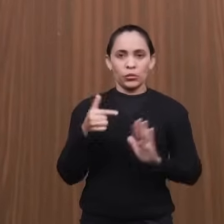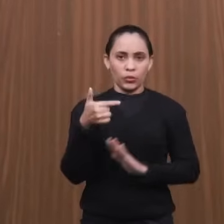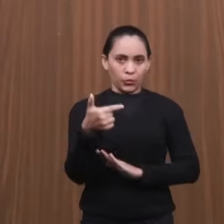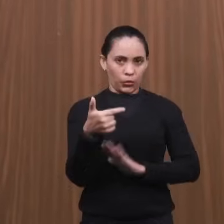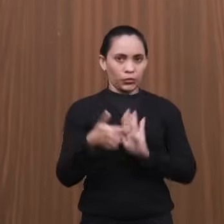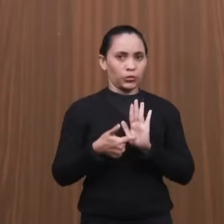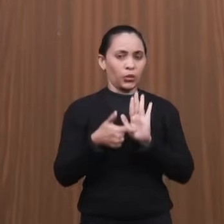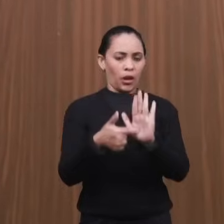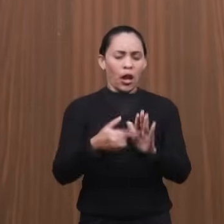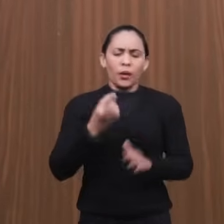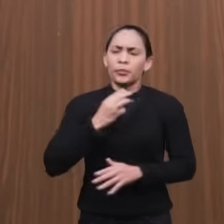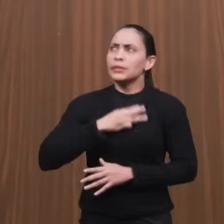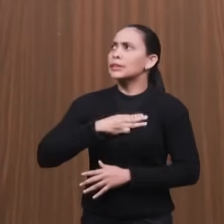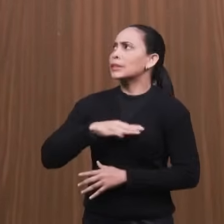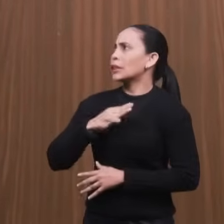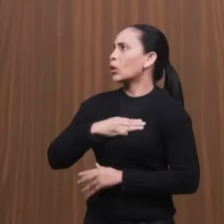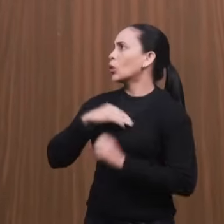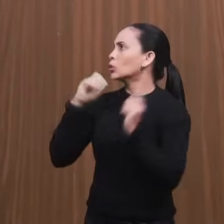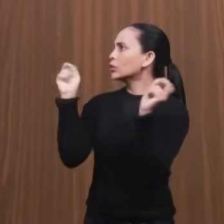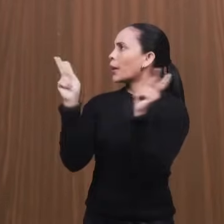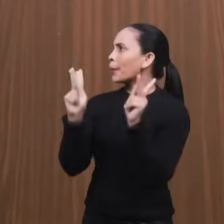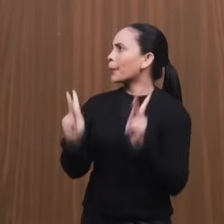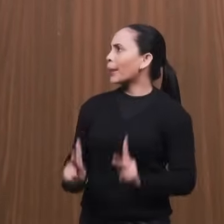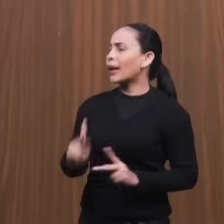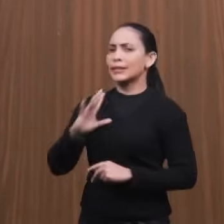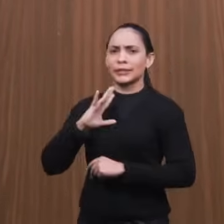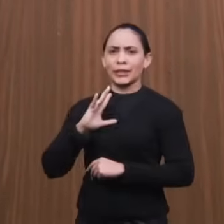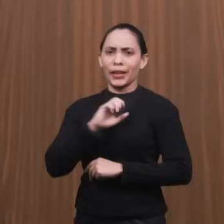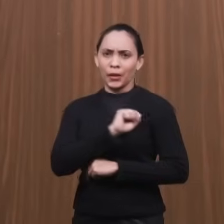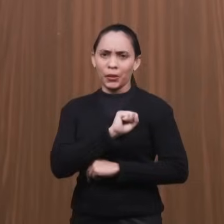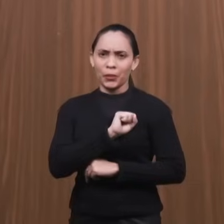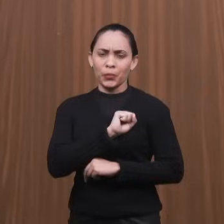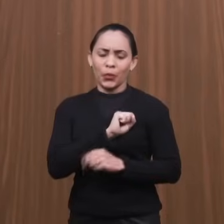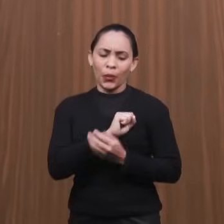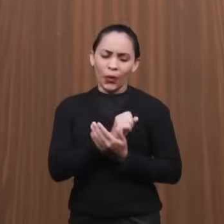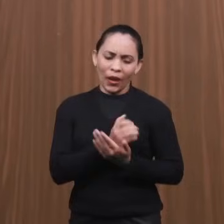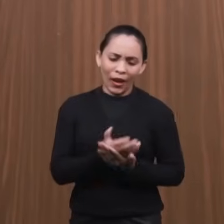assim, misericórdia, paz e amor vos sejam